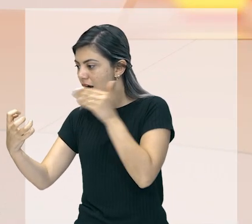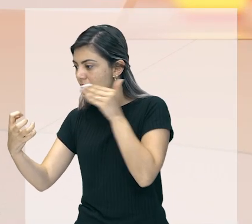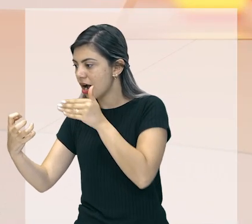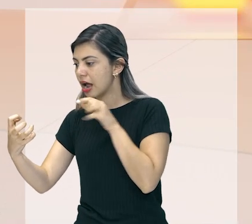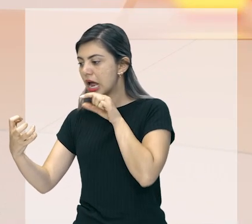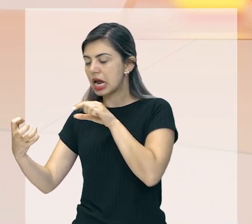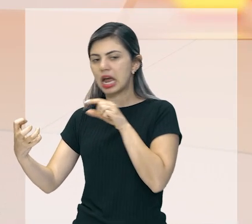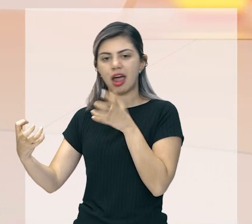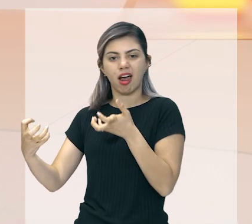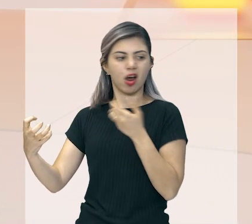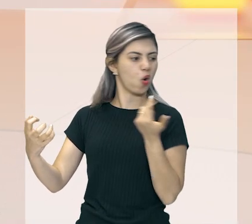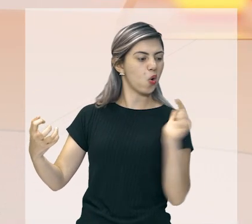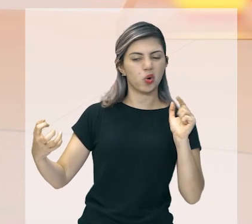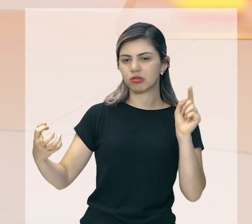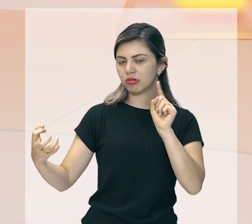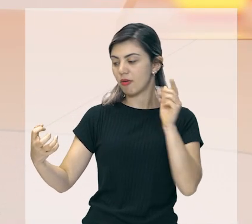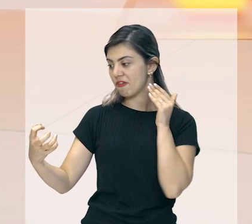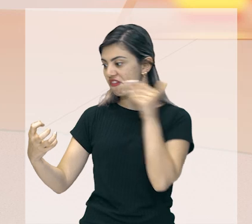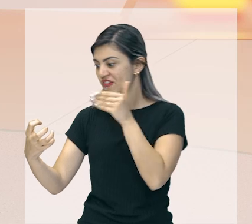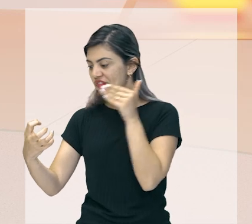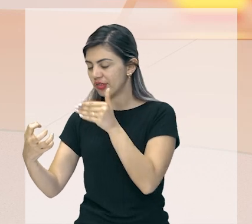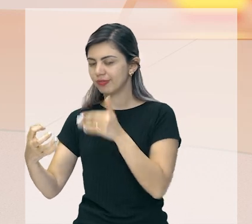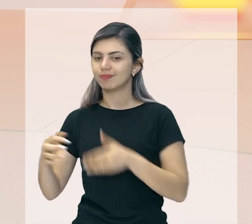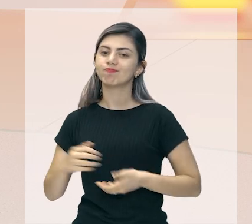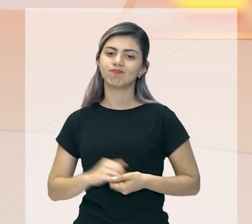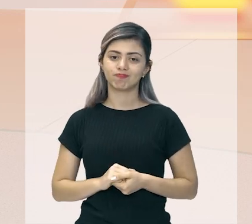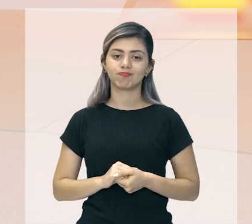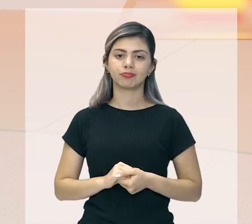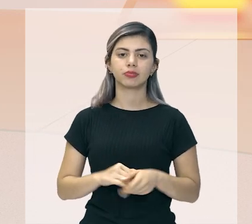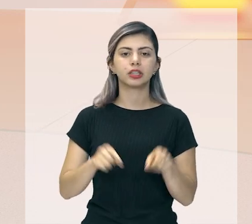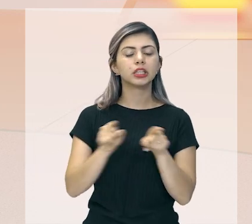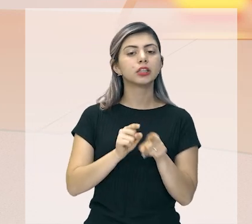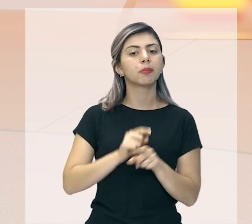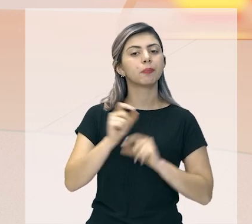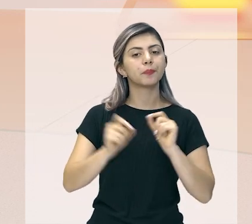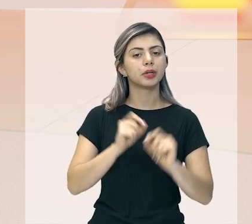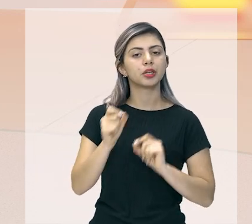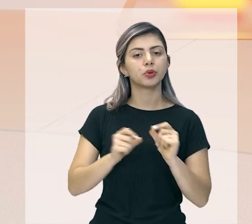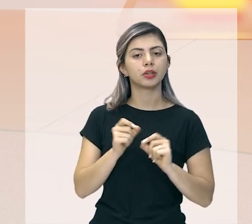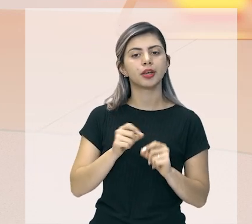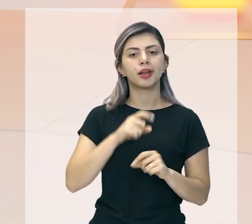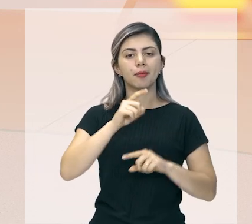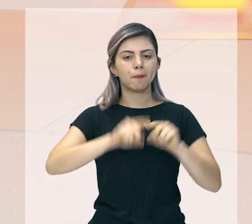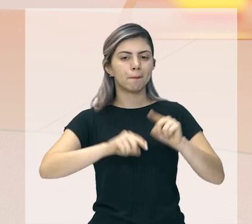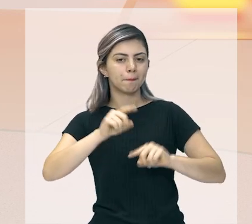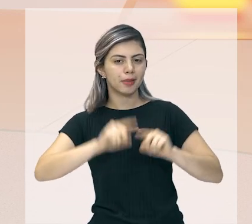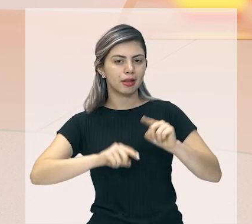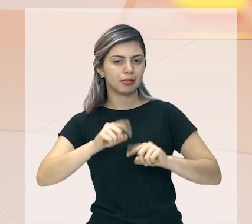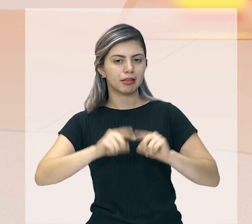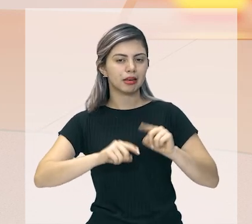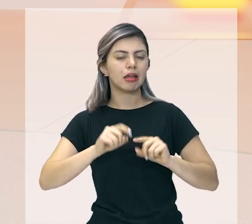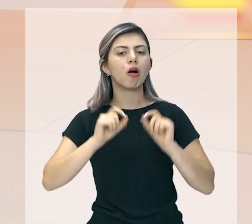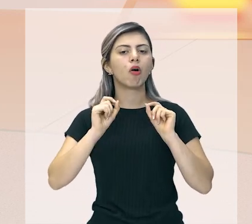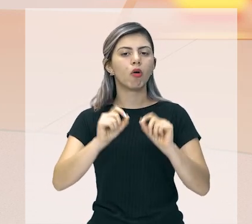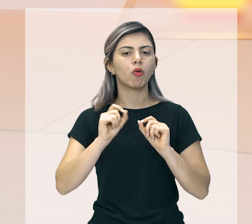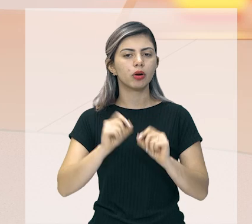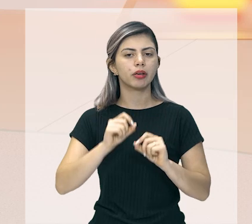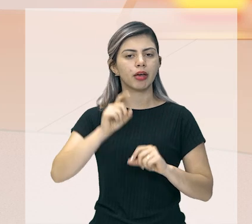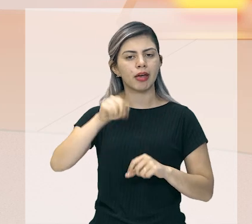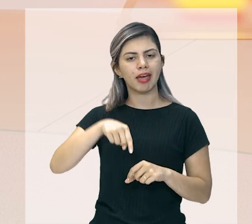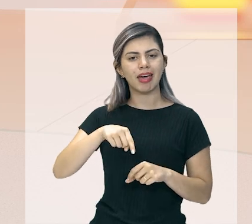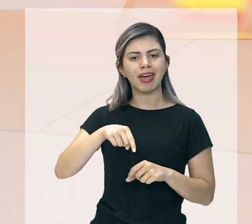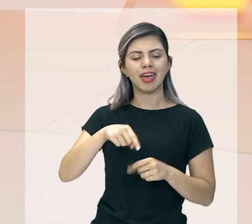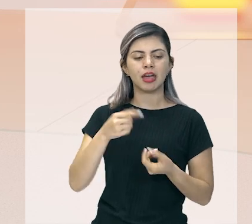uma distorção que vai tendo ali. E também com relação ao produto supérfluo, como a gente viu ali, né? Supérfluo, né? São aquelas coisas